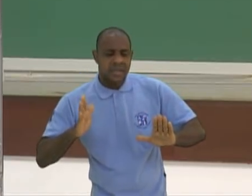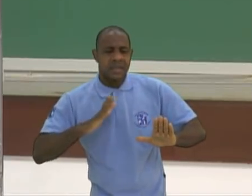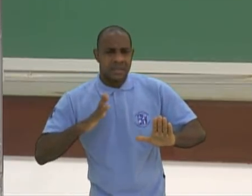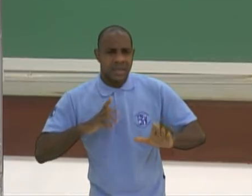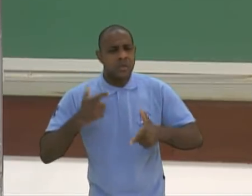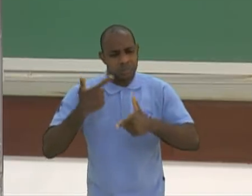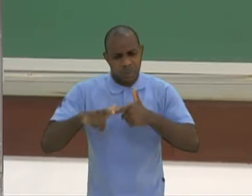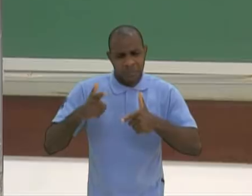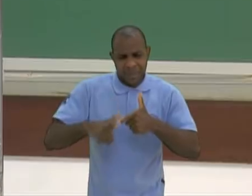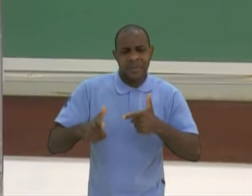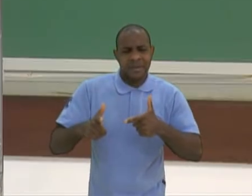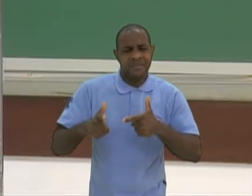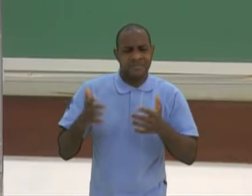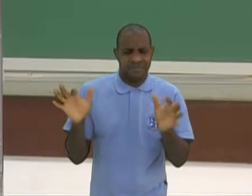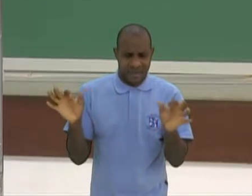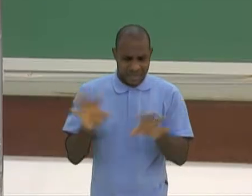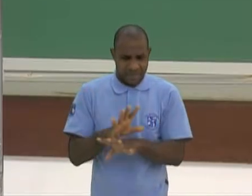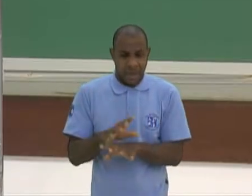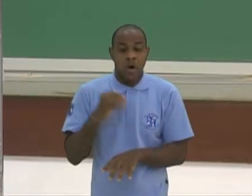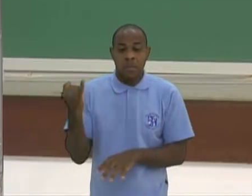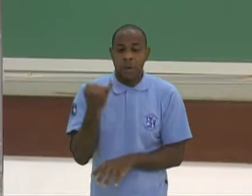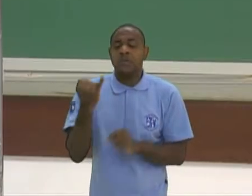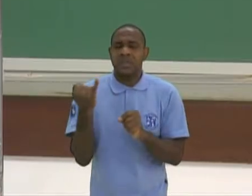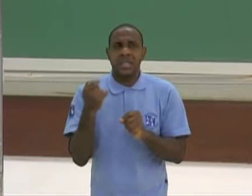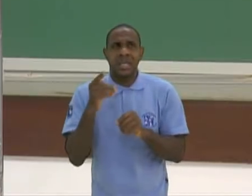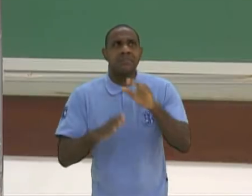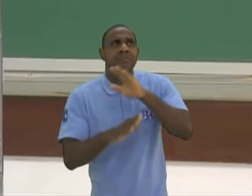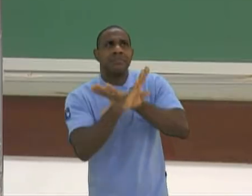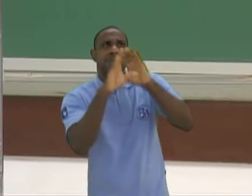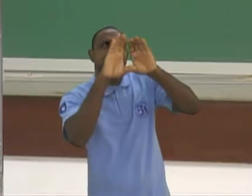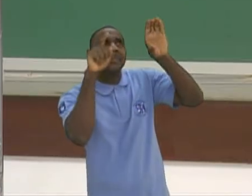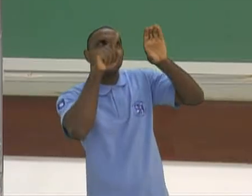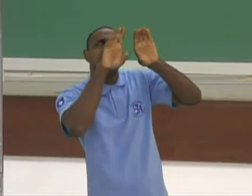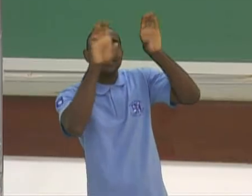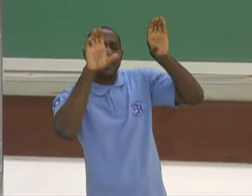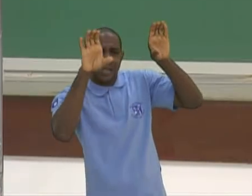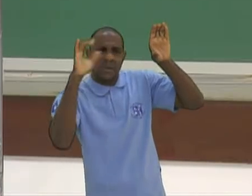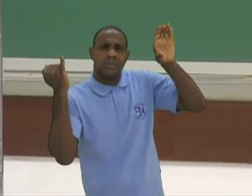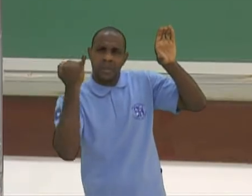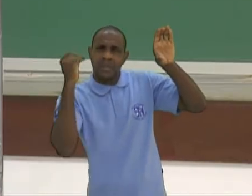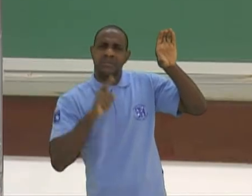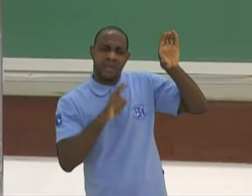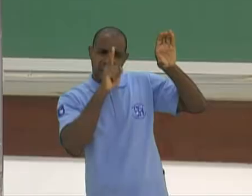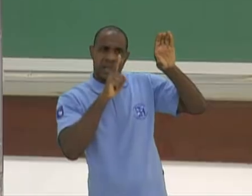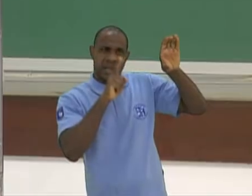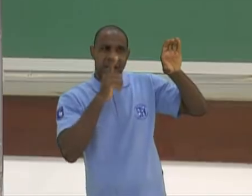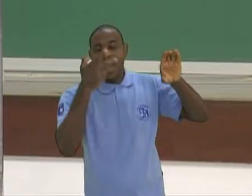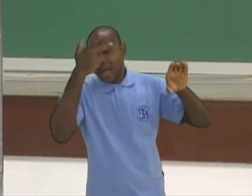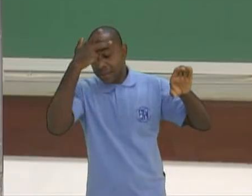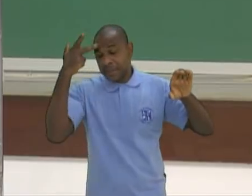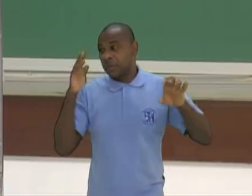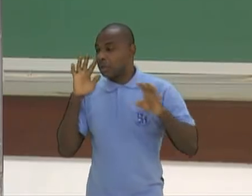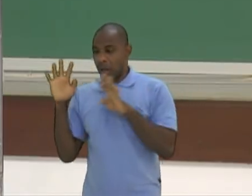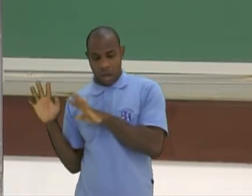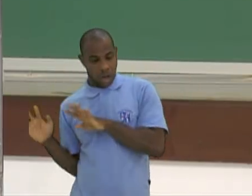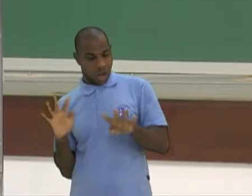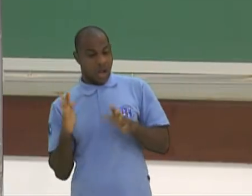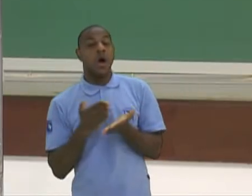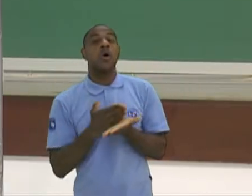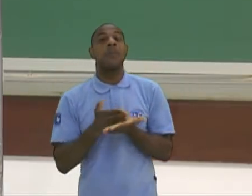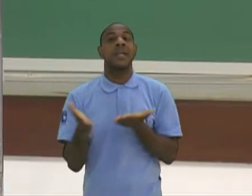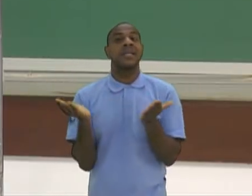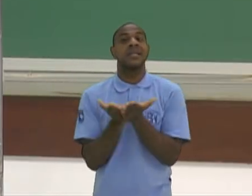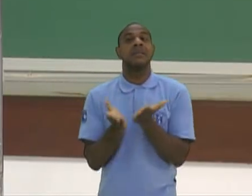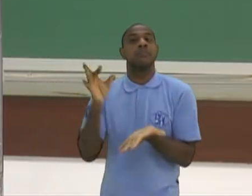é momentânea, o que importa é lá em cima. Claro que as pessoas vão começar a seguir, né, as religiões. E começa o cristianismo a se consolidar de uma